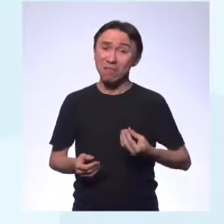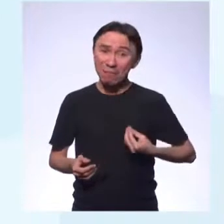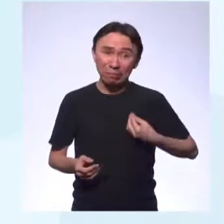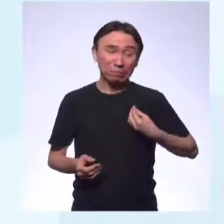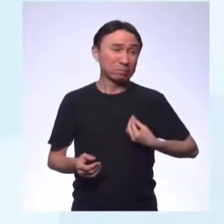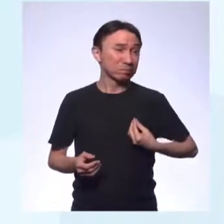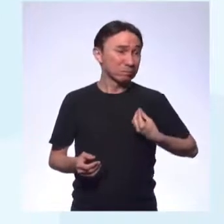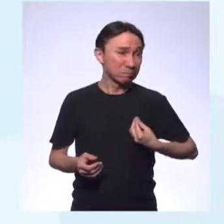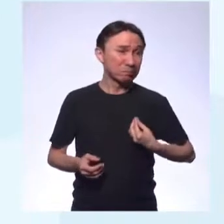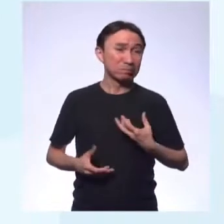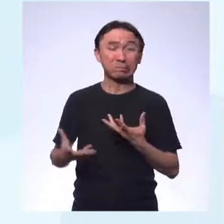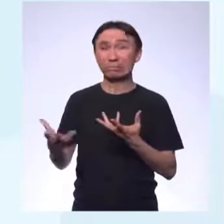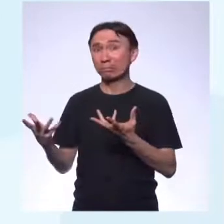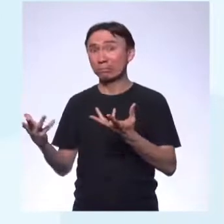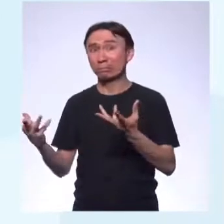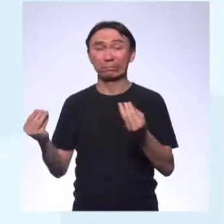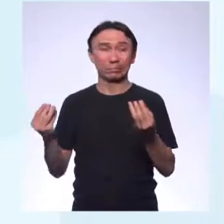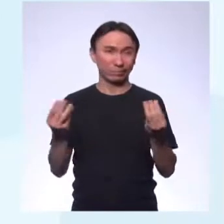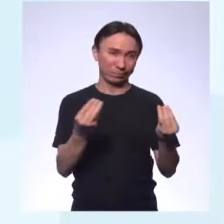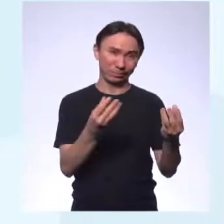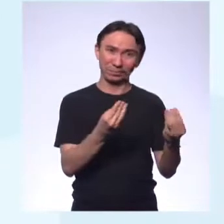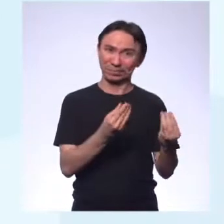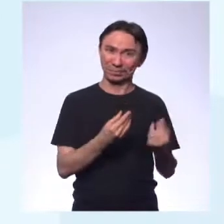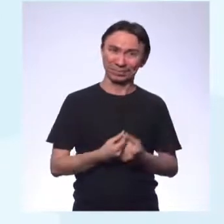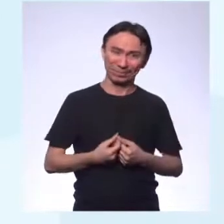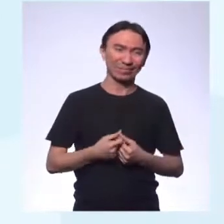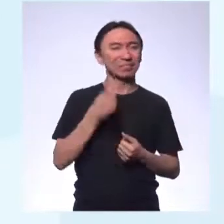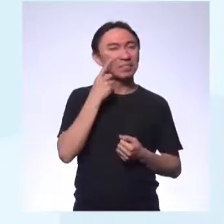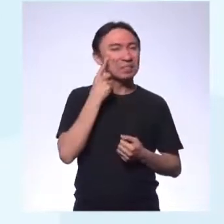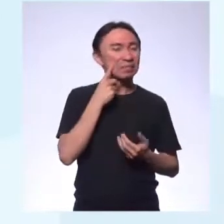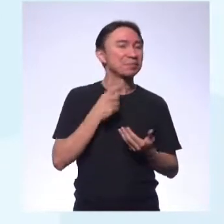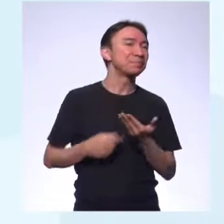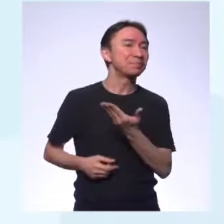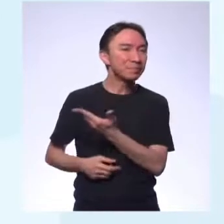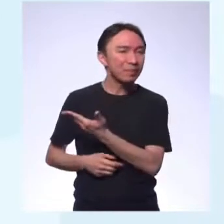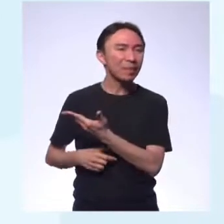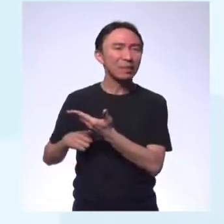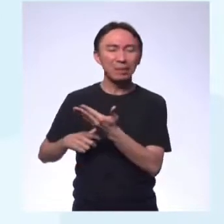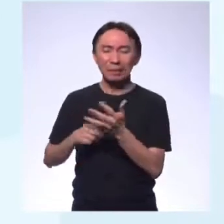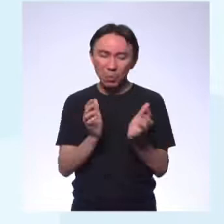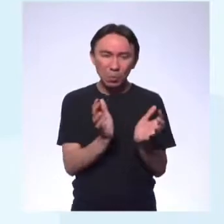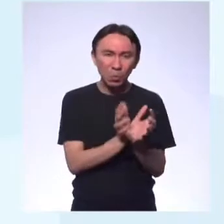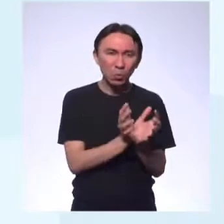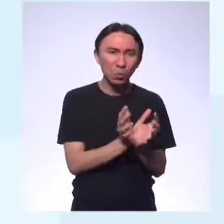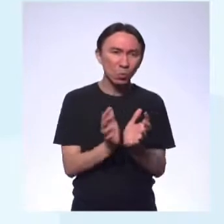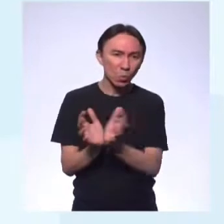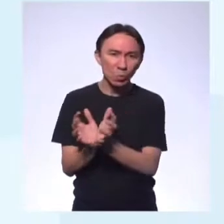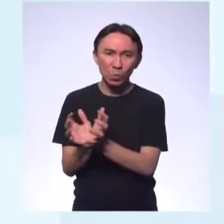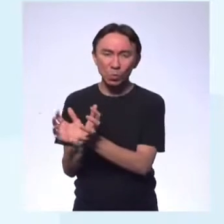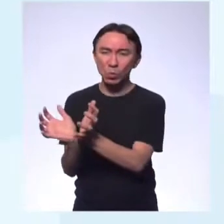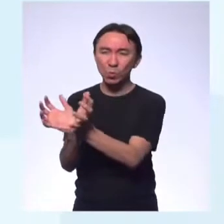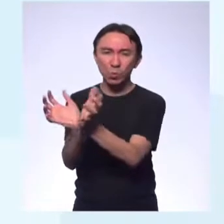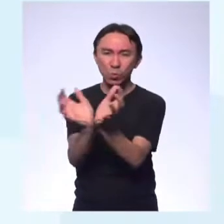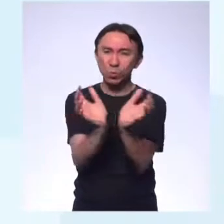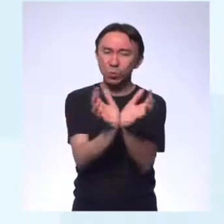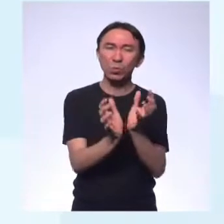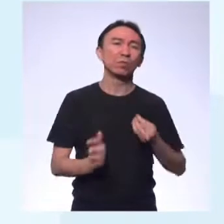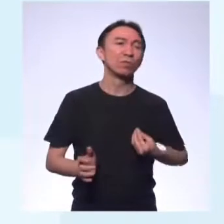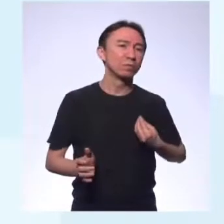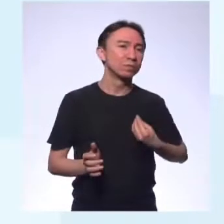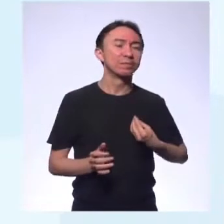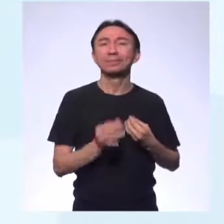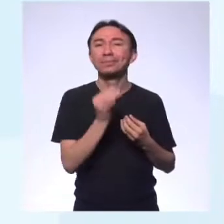grupos diferentes. Então, só nessa imagem aí a gente já tem diversos grupos, e a gente consegue, se a gente pegar, por exemplo,